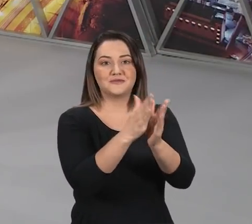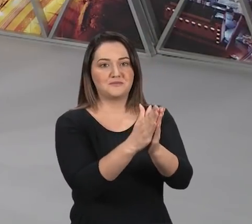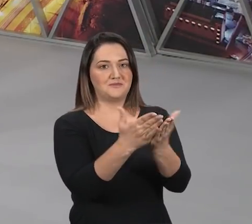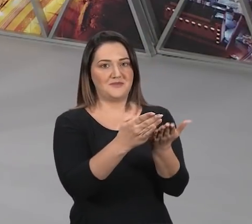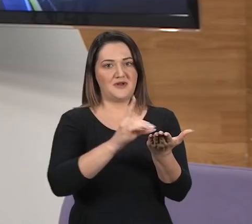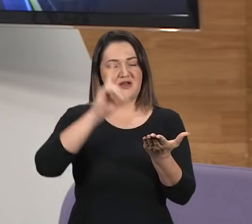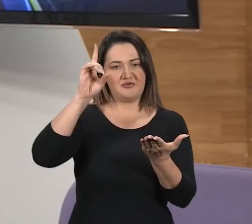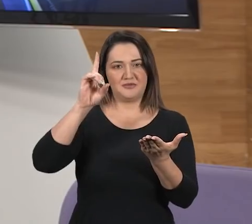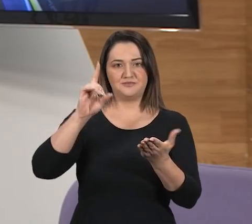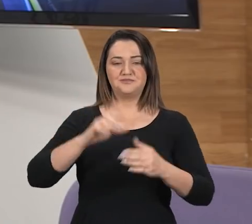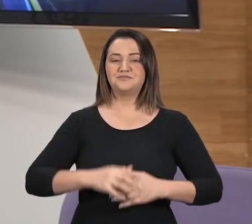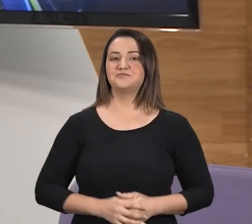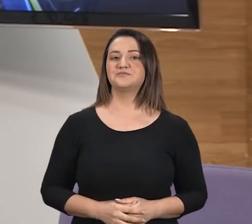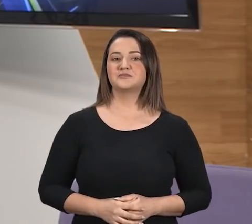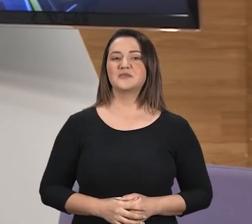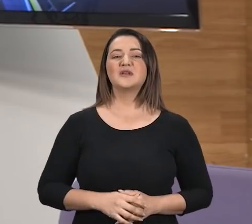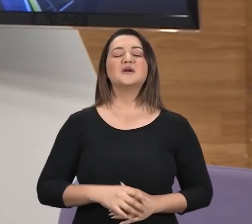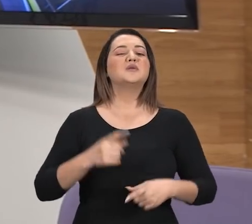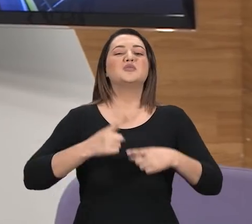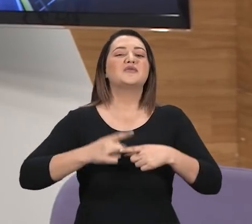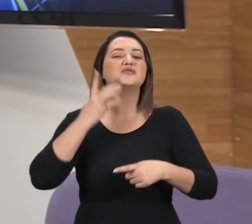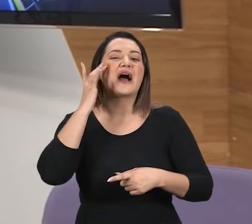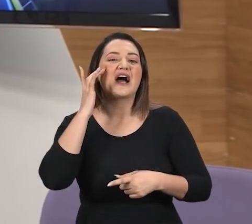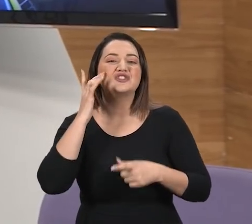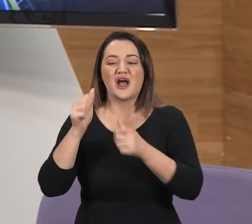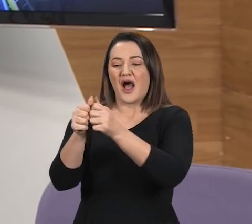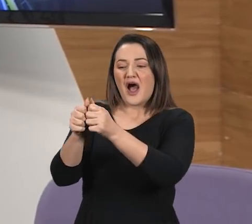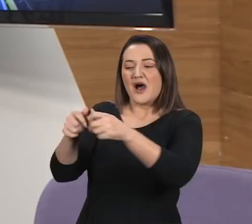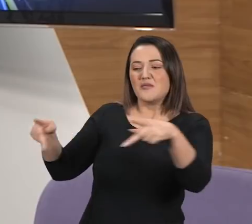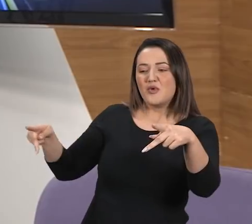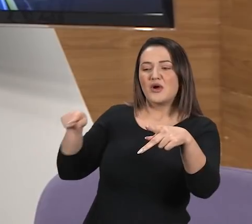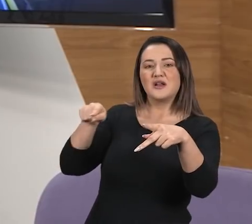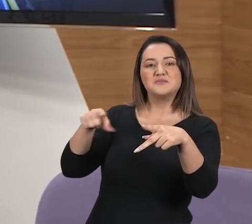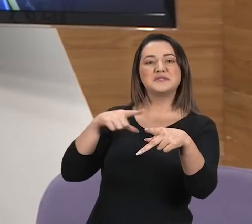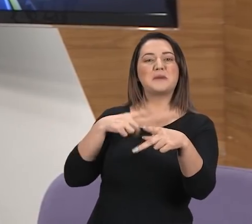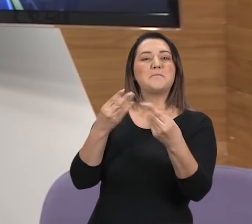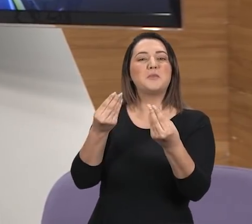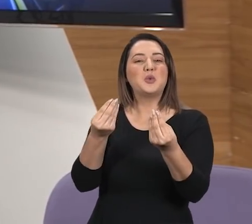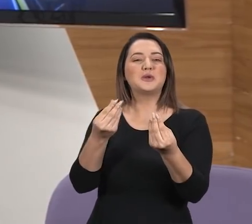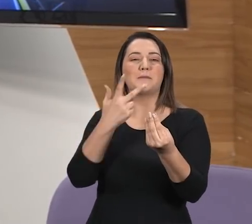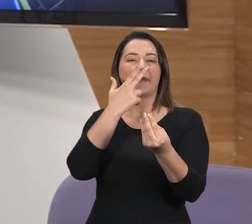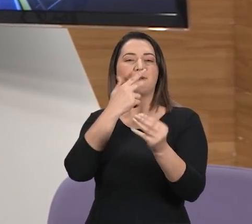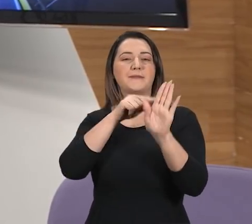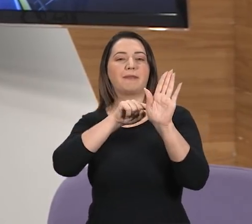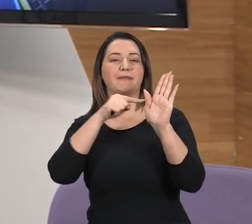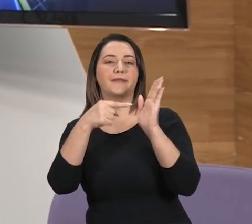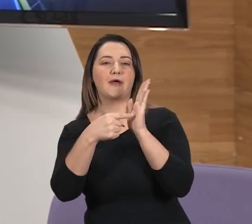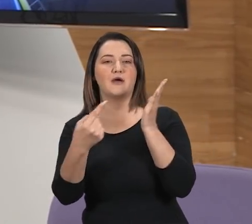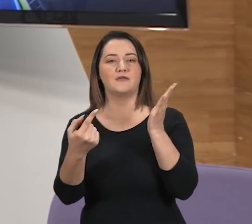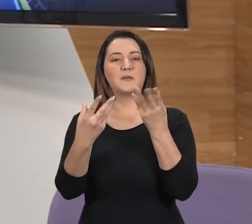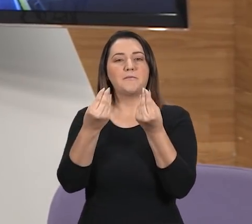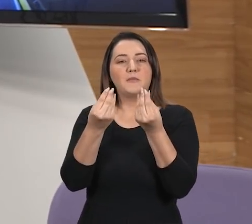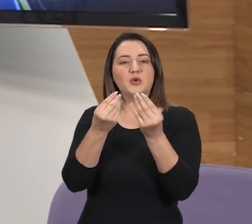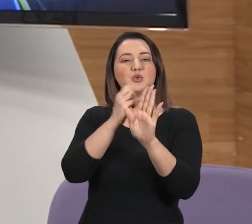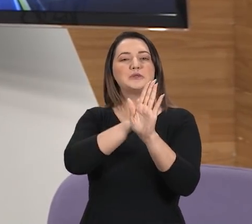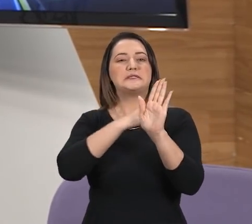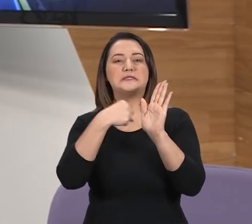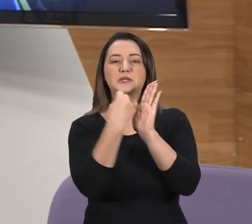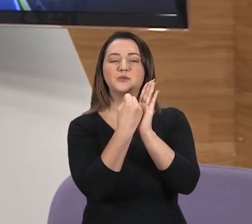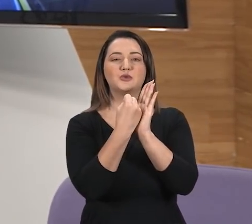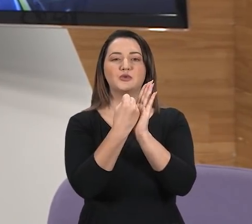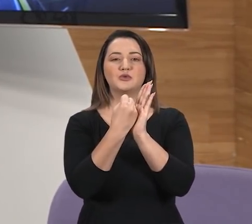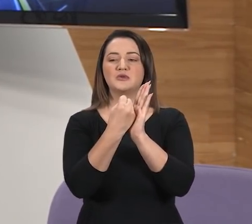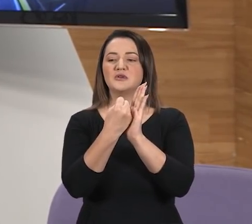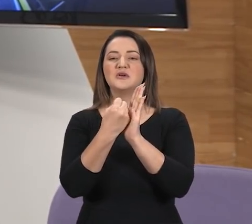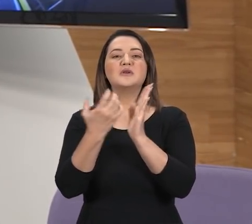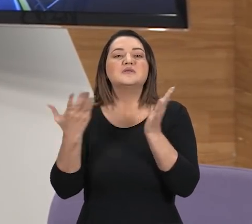Deus. Por que será que o Apocalipse, por exemplo, ele foi escrito numa linguagem simbólica? Por que será que o livro de